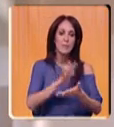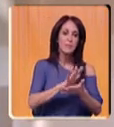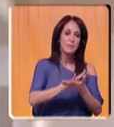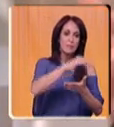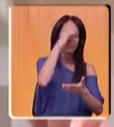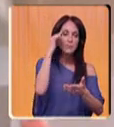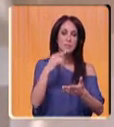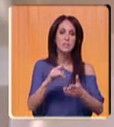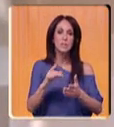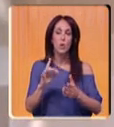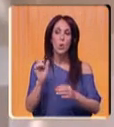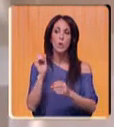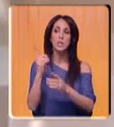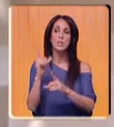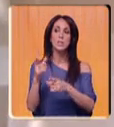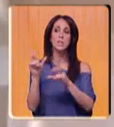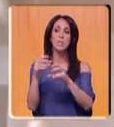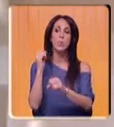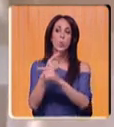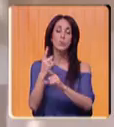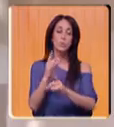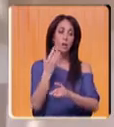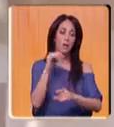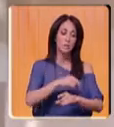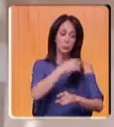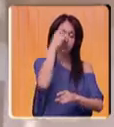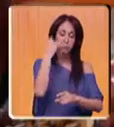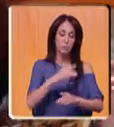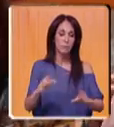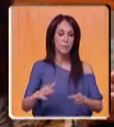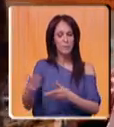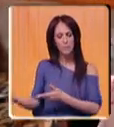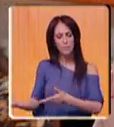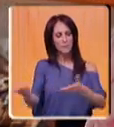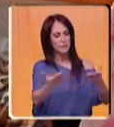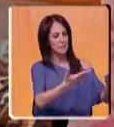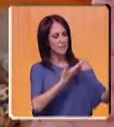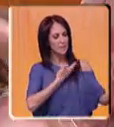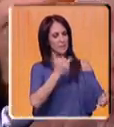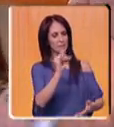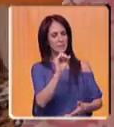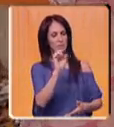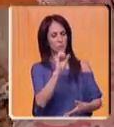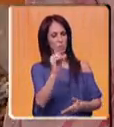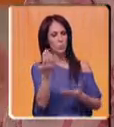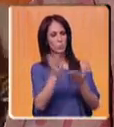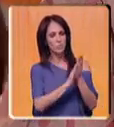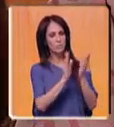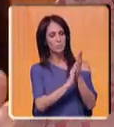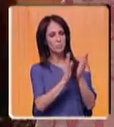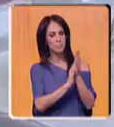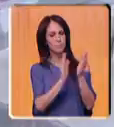os outros temas, quanto mais estes. Também é verdade. Ó, Diogo, faz a favor de entrar. Diogo Novo. Um aplauso para o Diogo. É contra